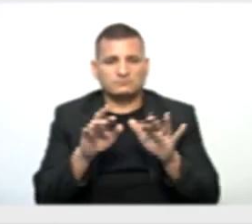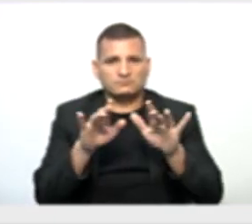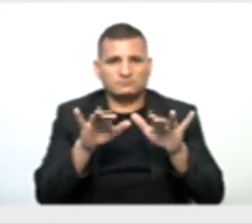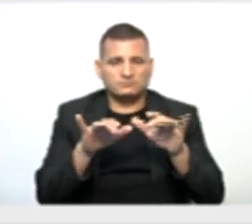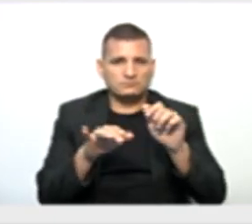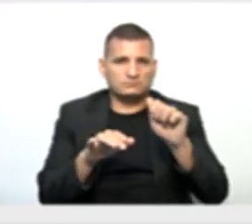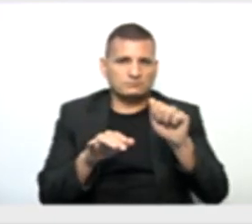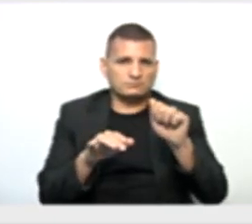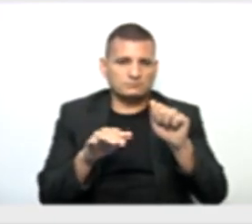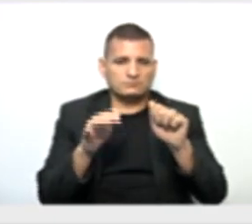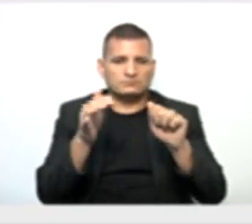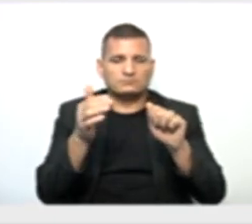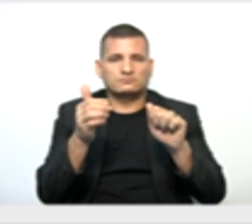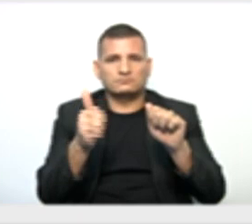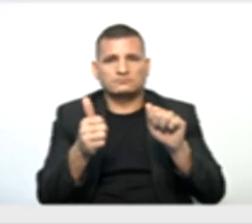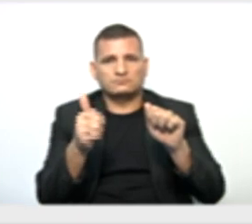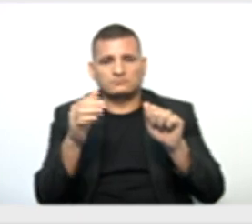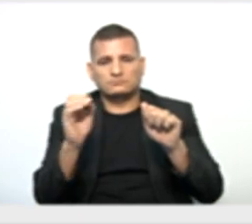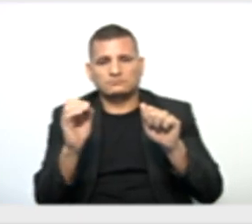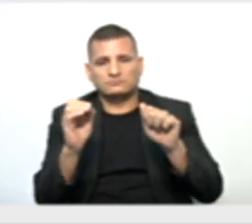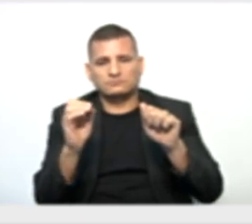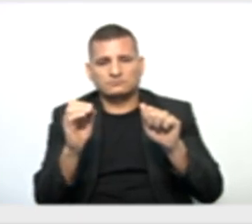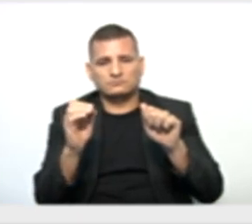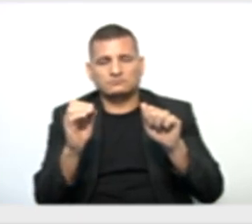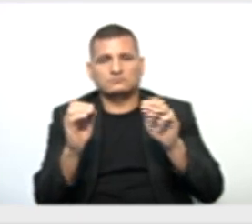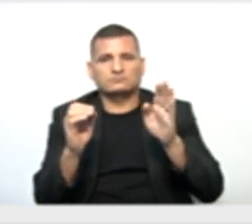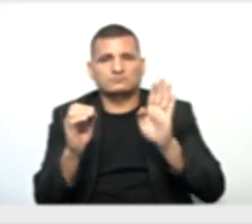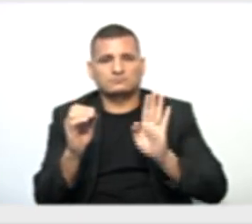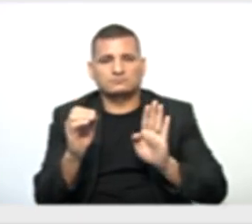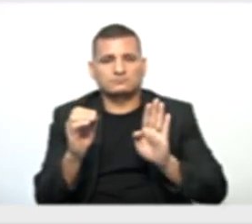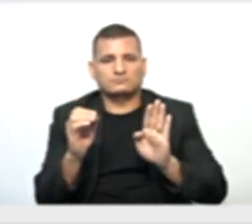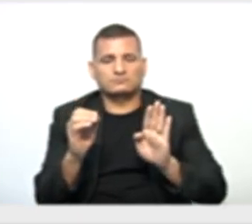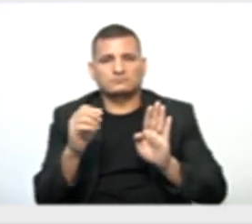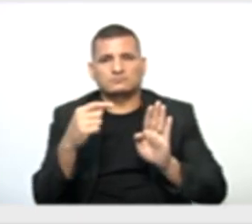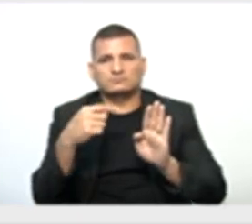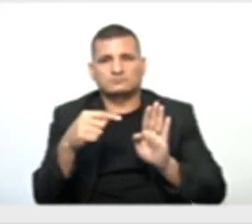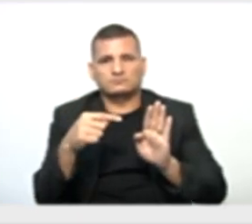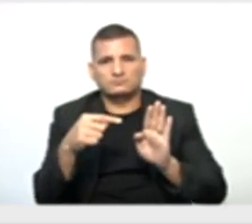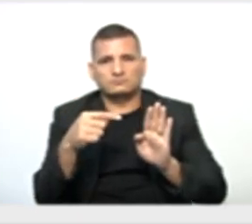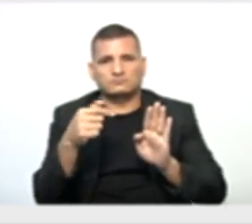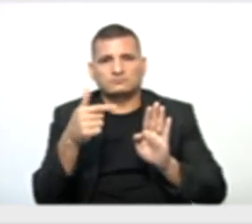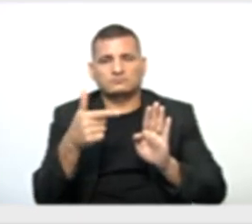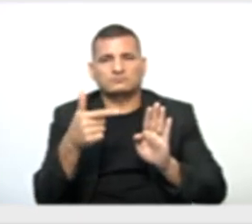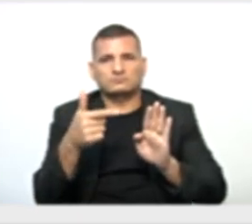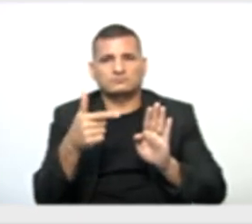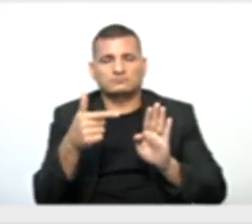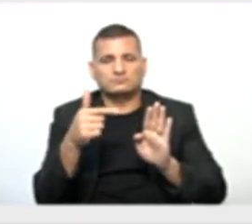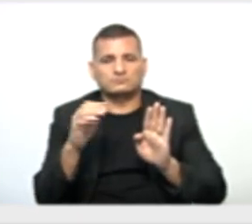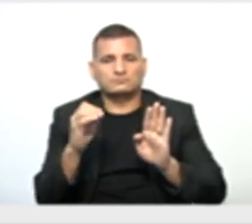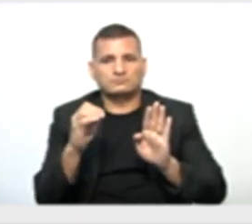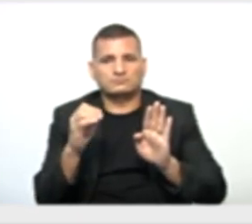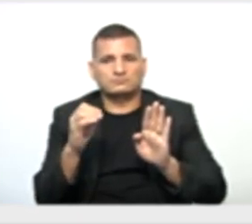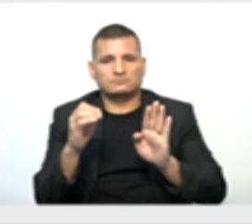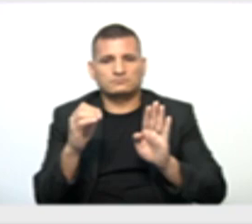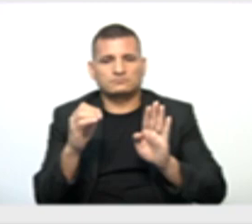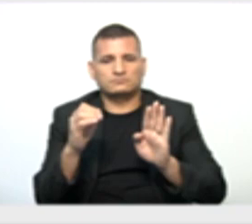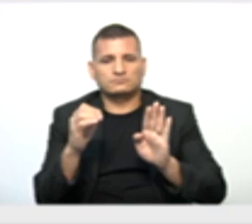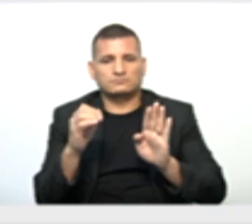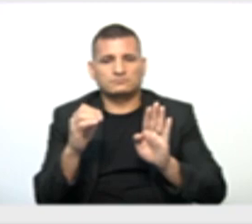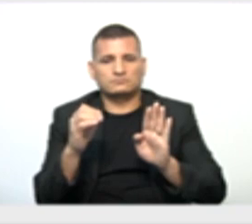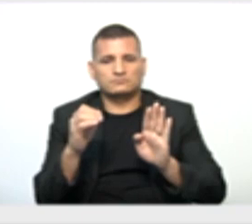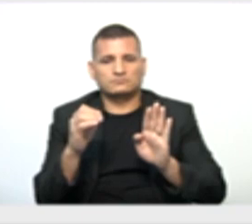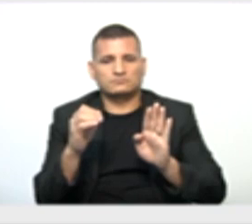valor 10 e para B o valor menos 20, C vai conter o